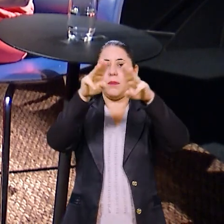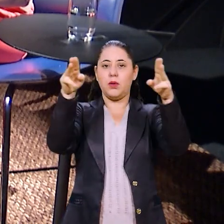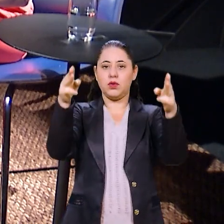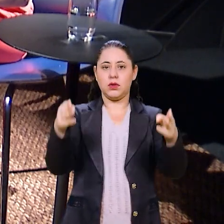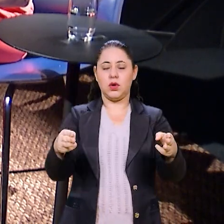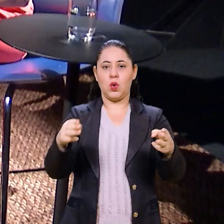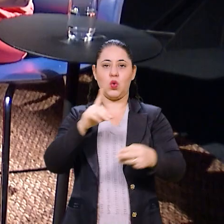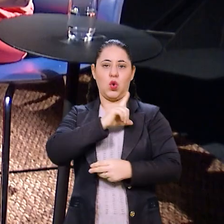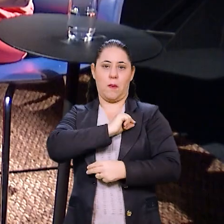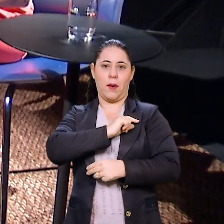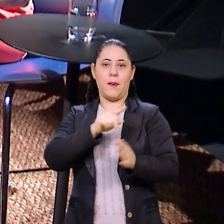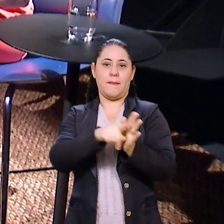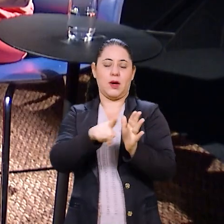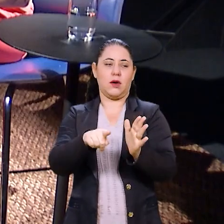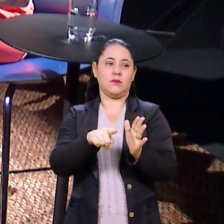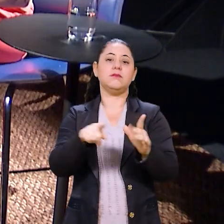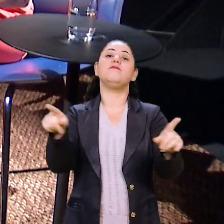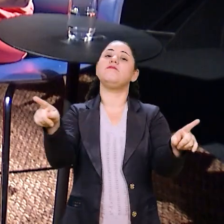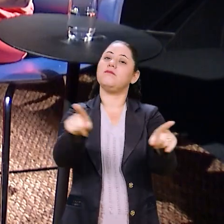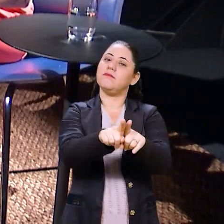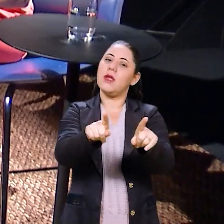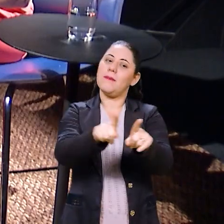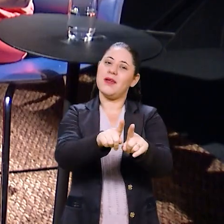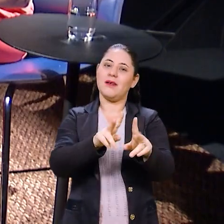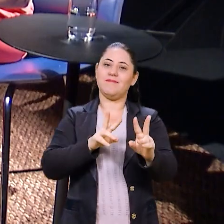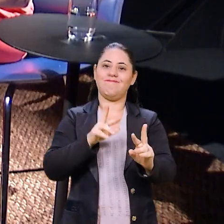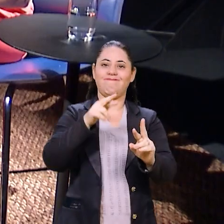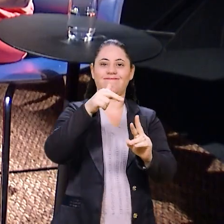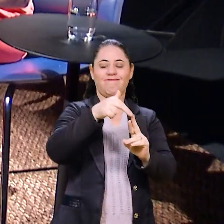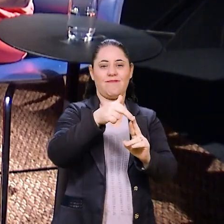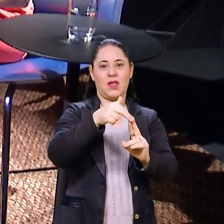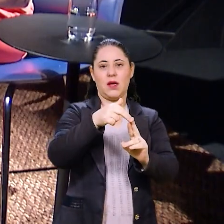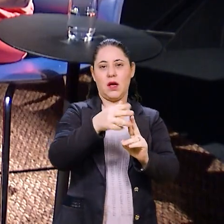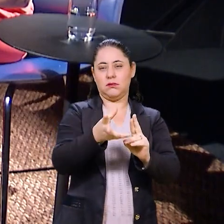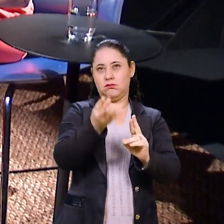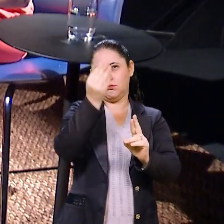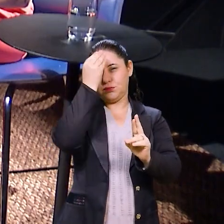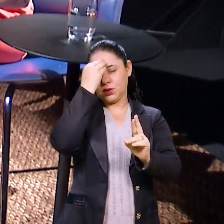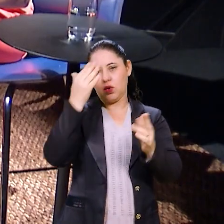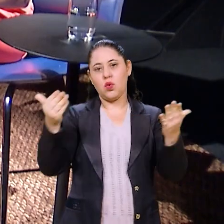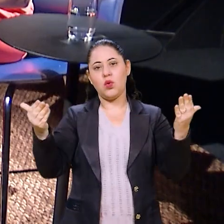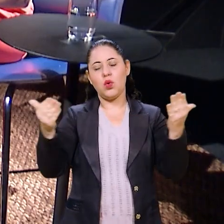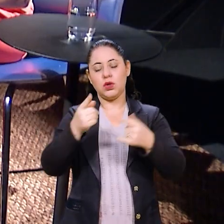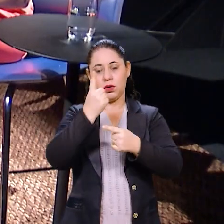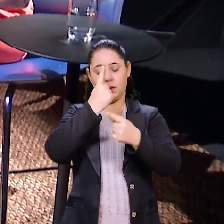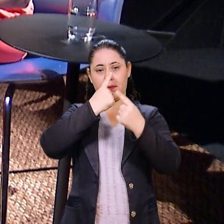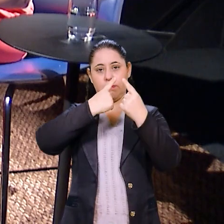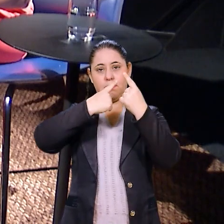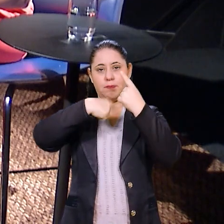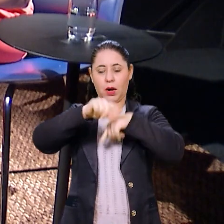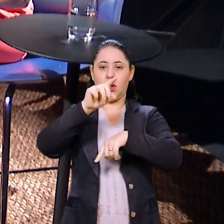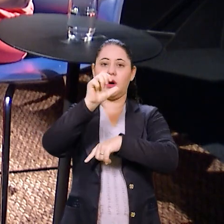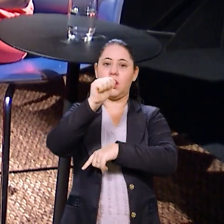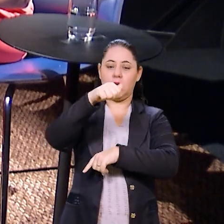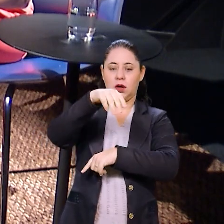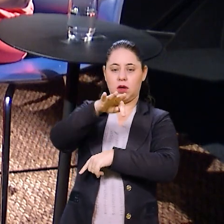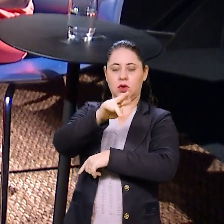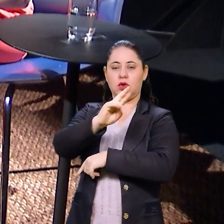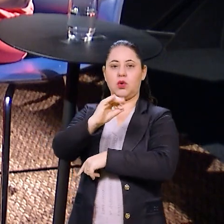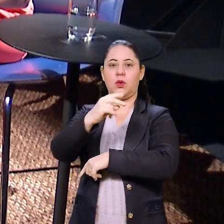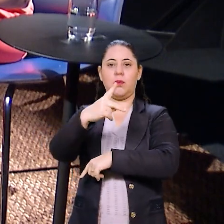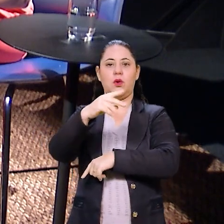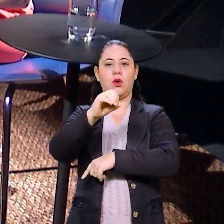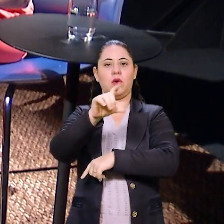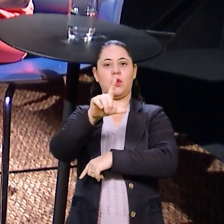Bosco. Então, ali também foi uma grande referência para que hoje eu tornasse a antropóloga,